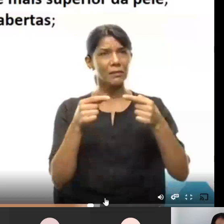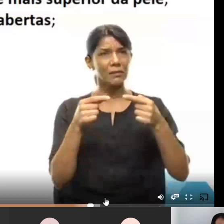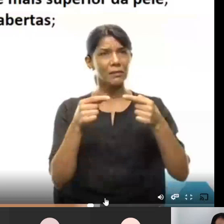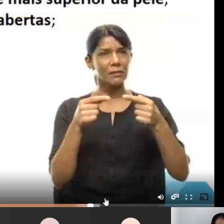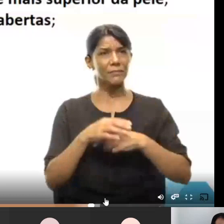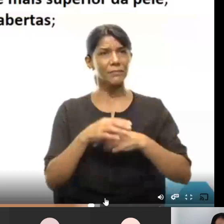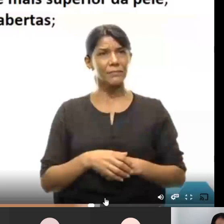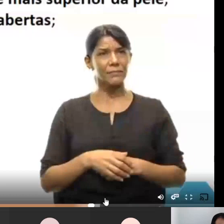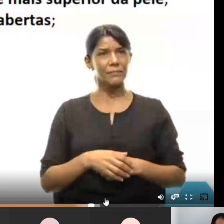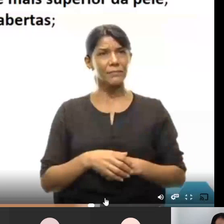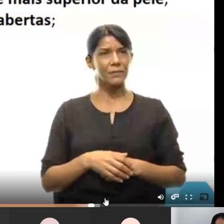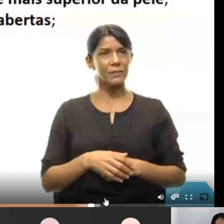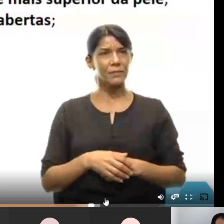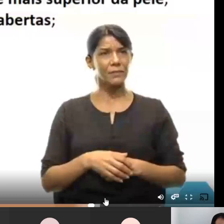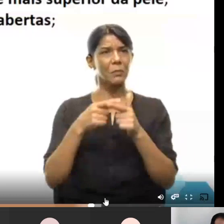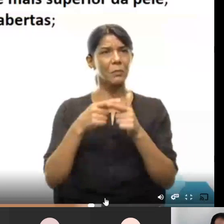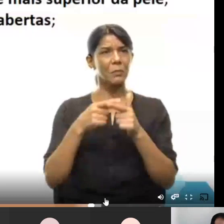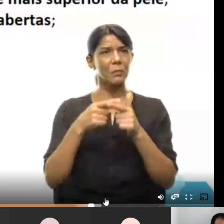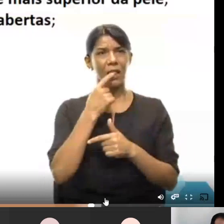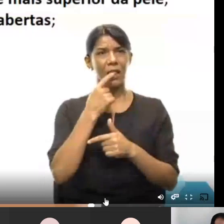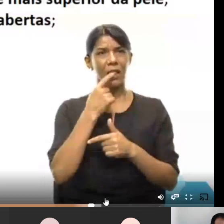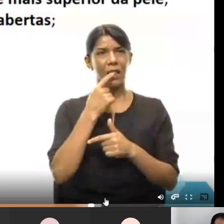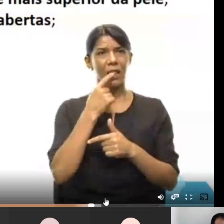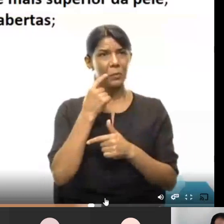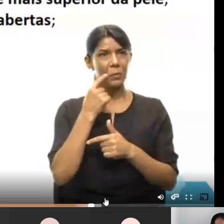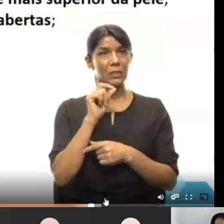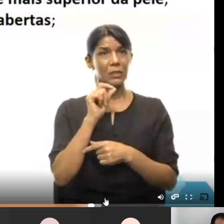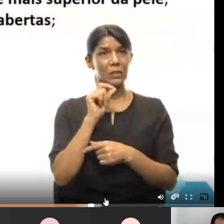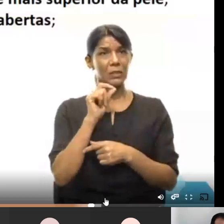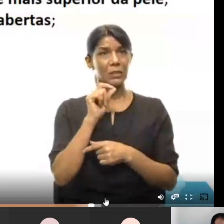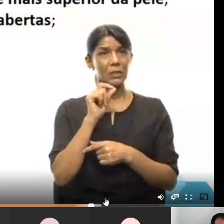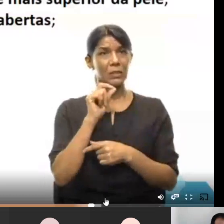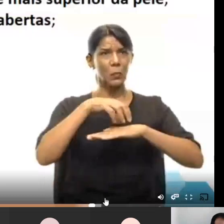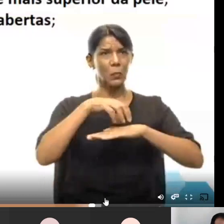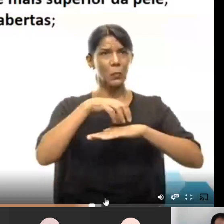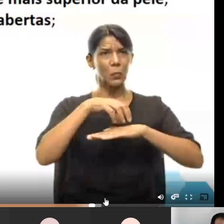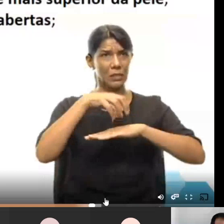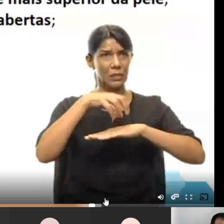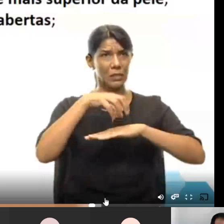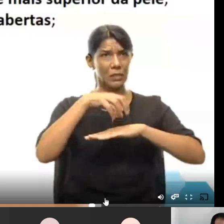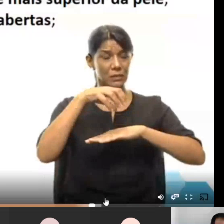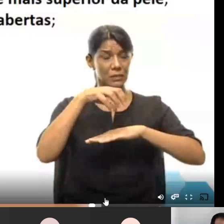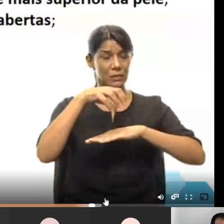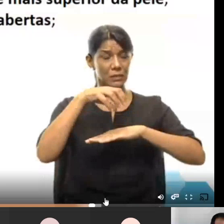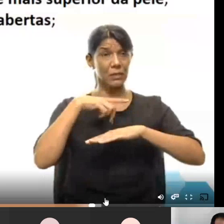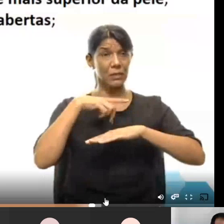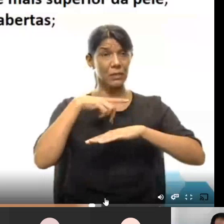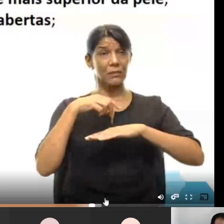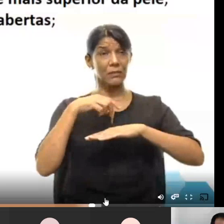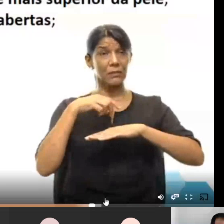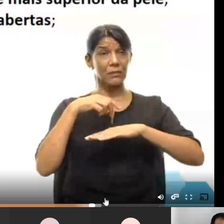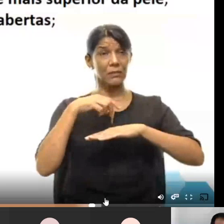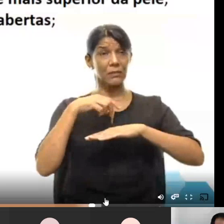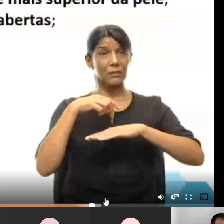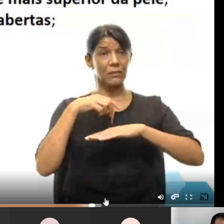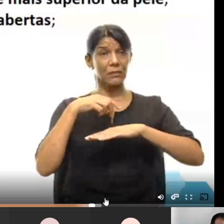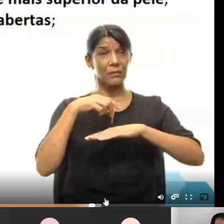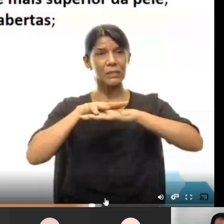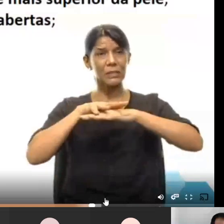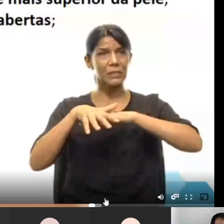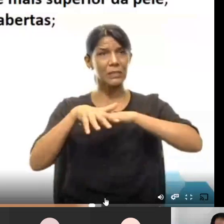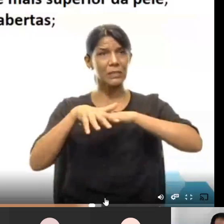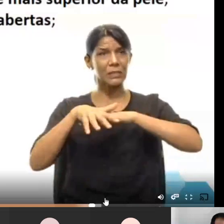carcinoma epidermoide na língua, por exemplo. É um carcinoma que vai promover invasão de tecidos, né?